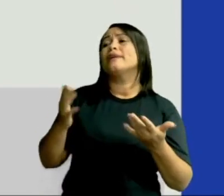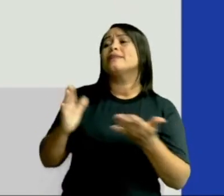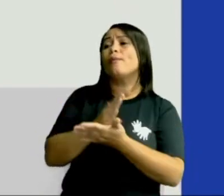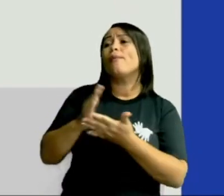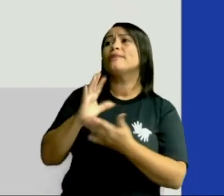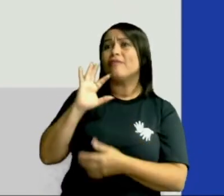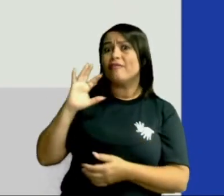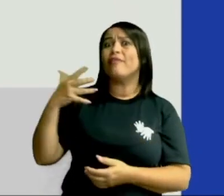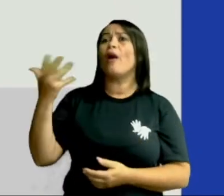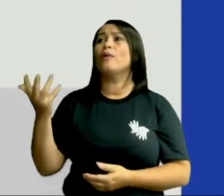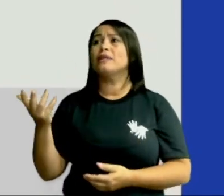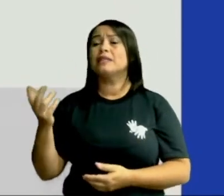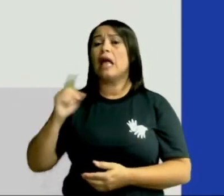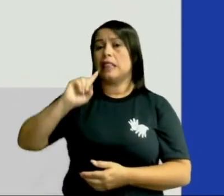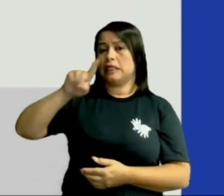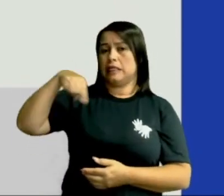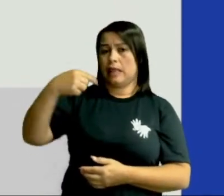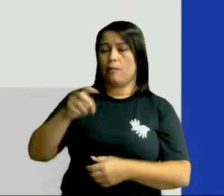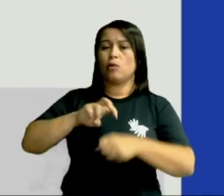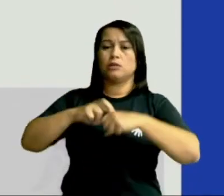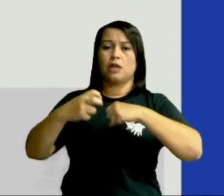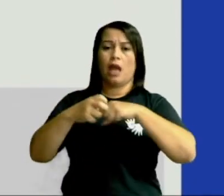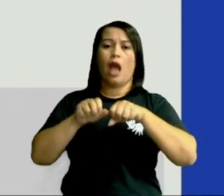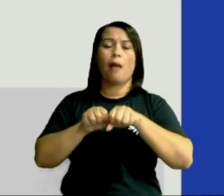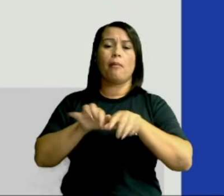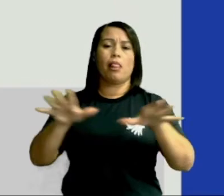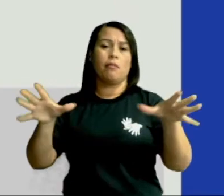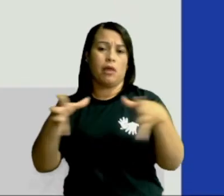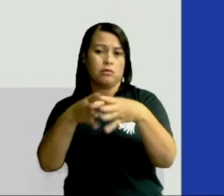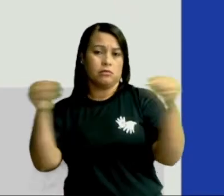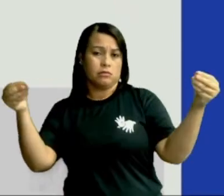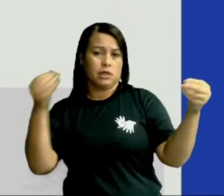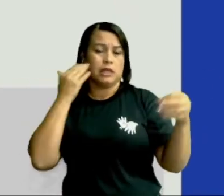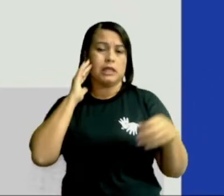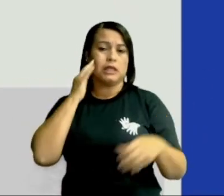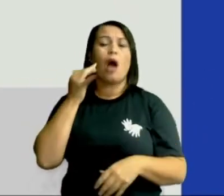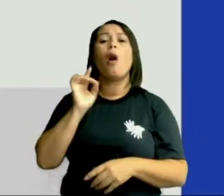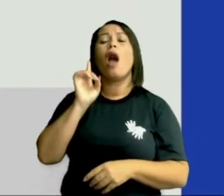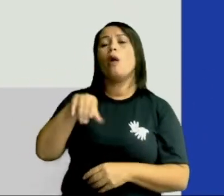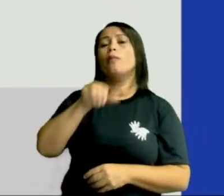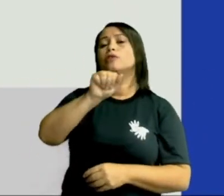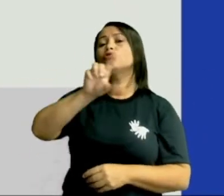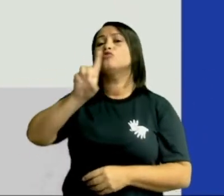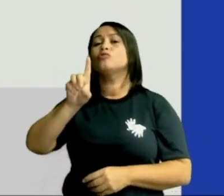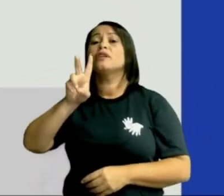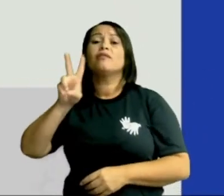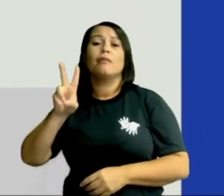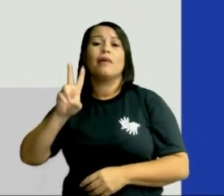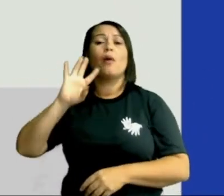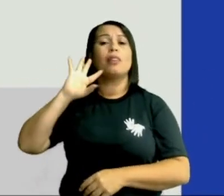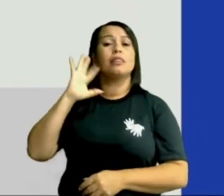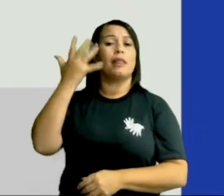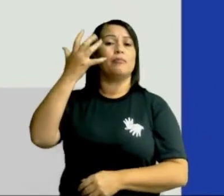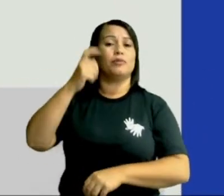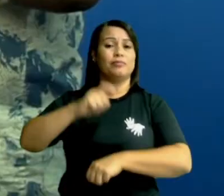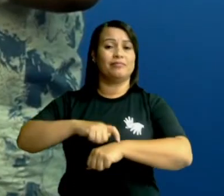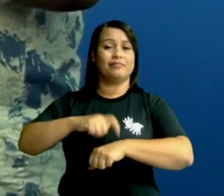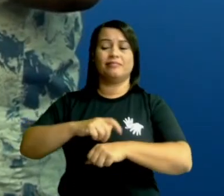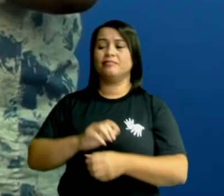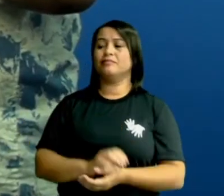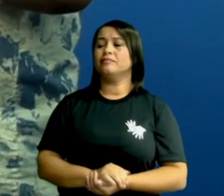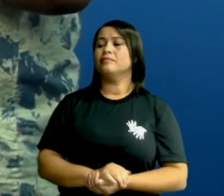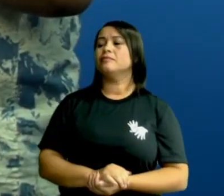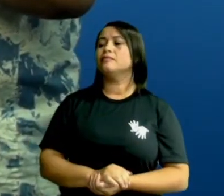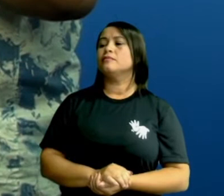vai acontecer? Depois que a pandemia acabar. Então, é um adjunto adverbial de tempo.